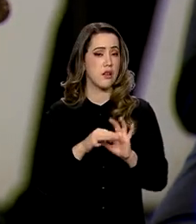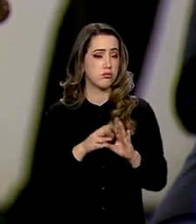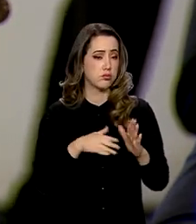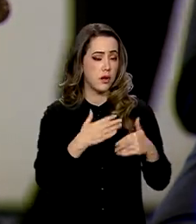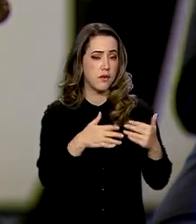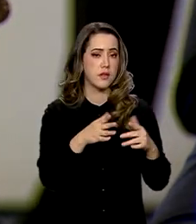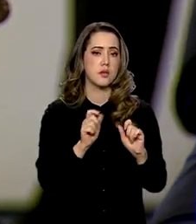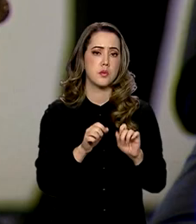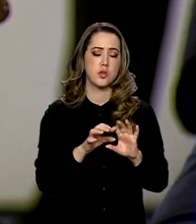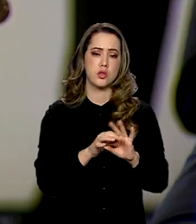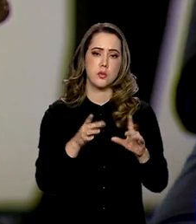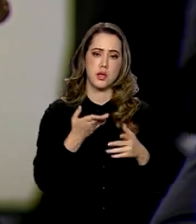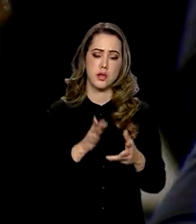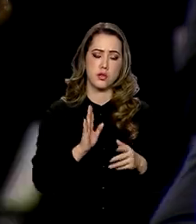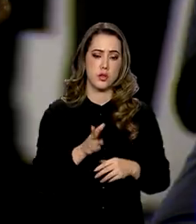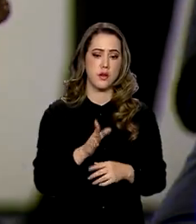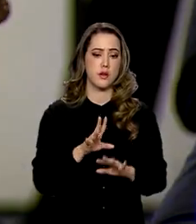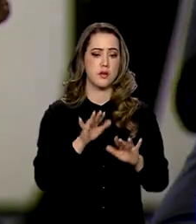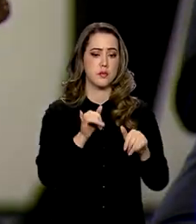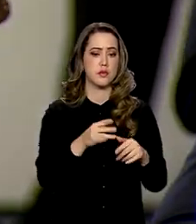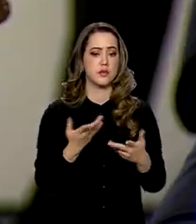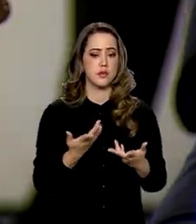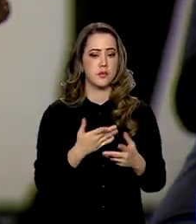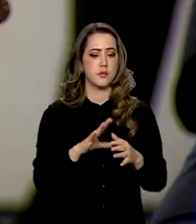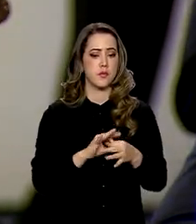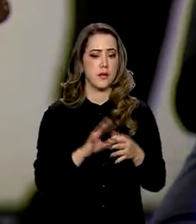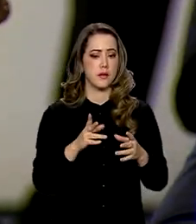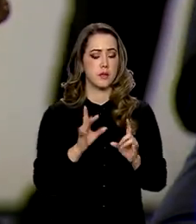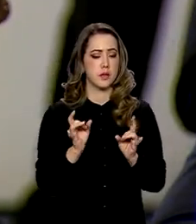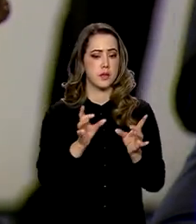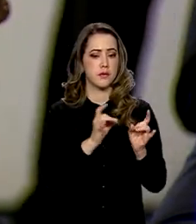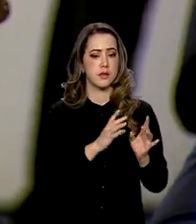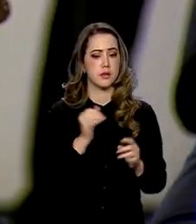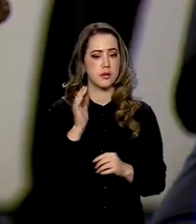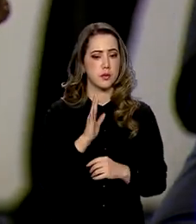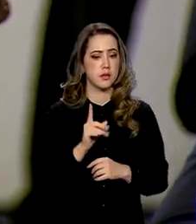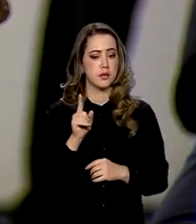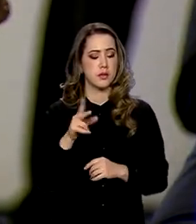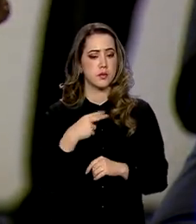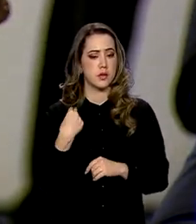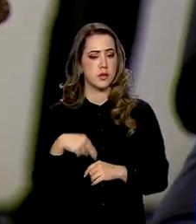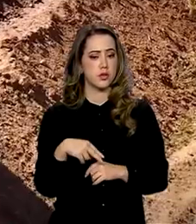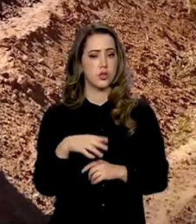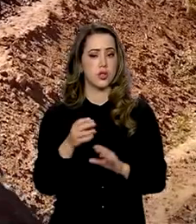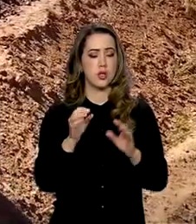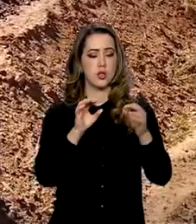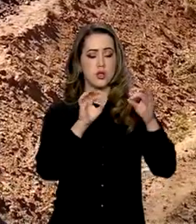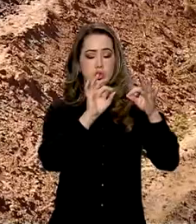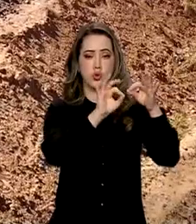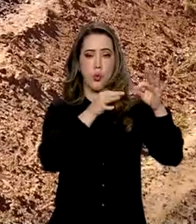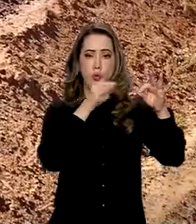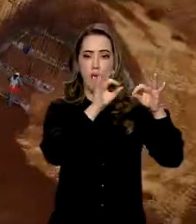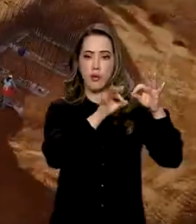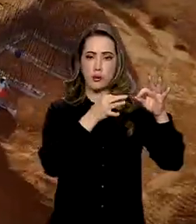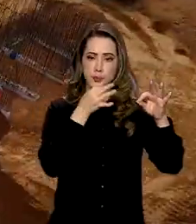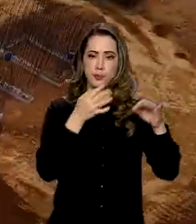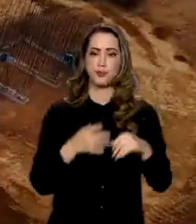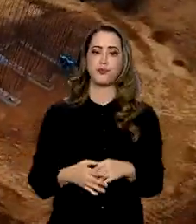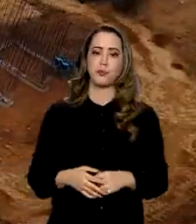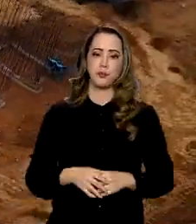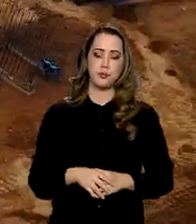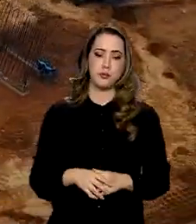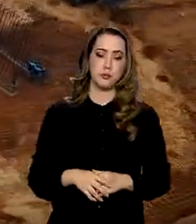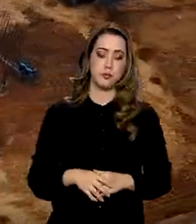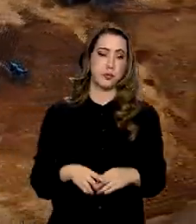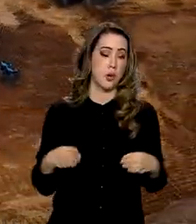em fase final a liberação para exportação do Brasil para a China de uva fresca já o ministério dos